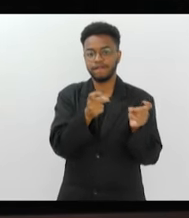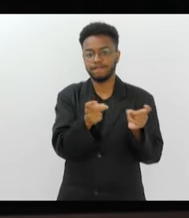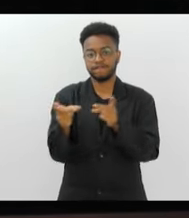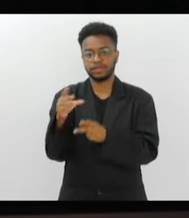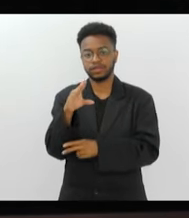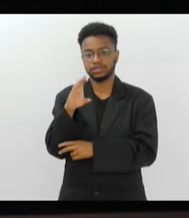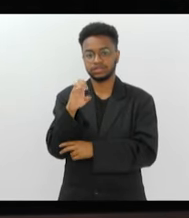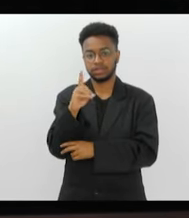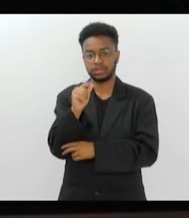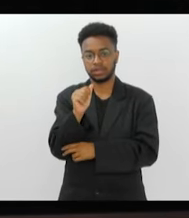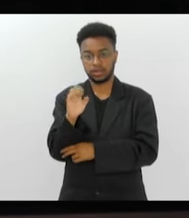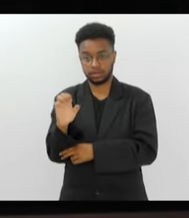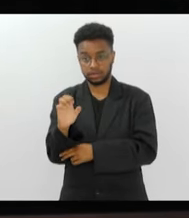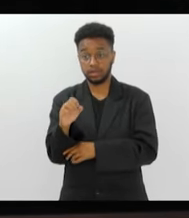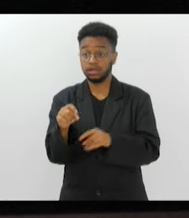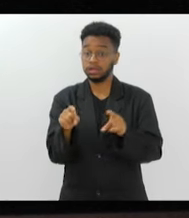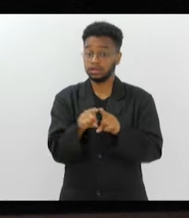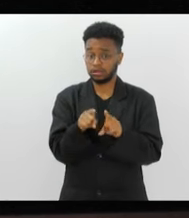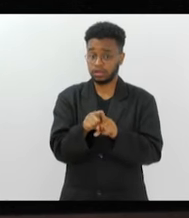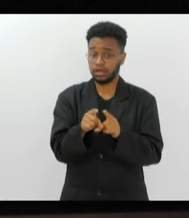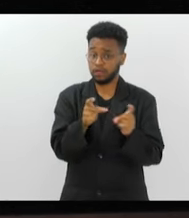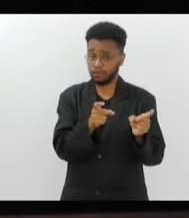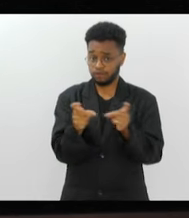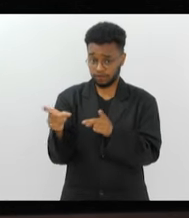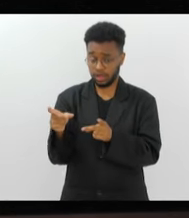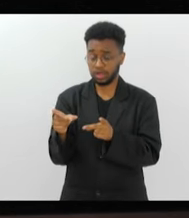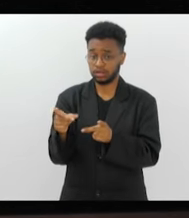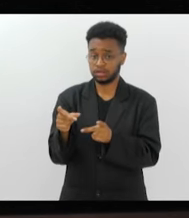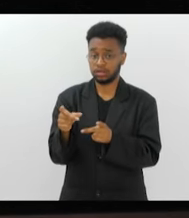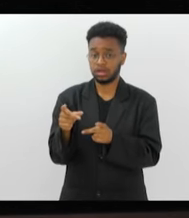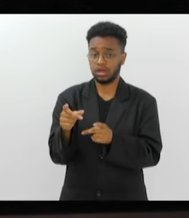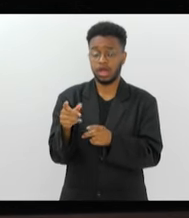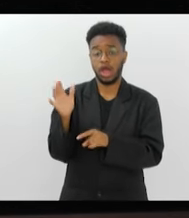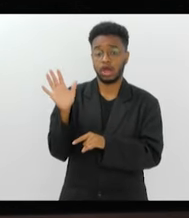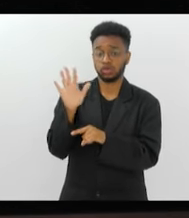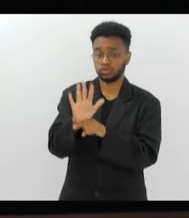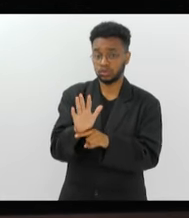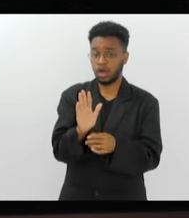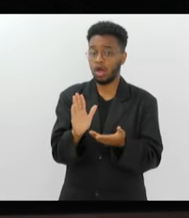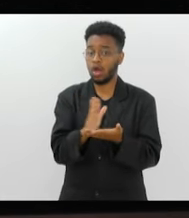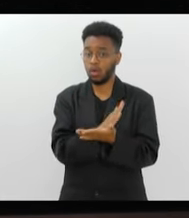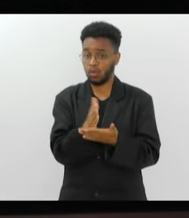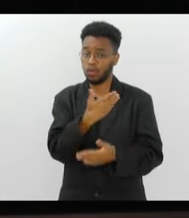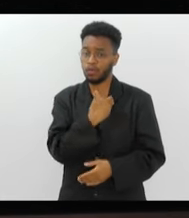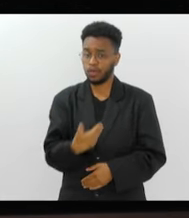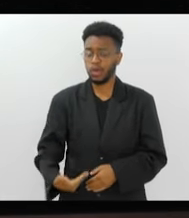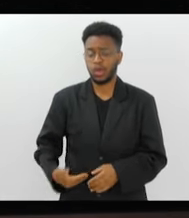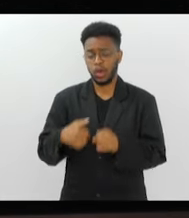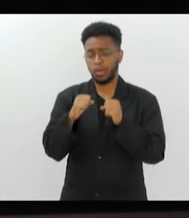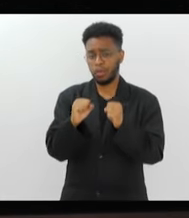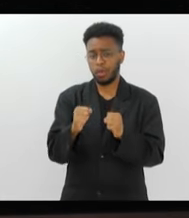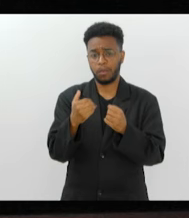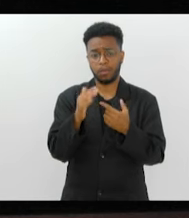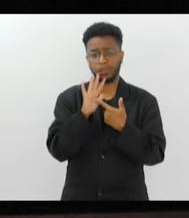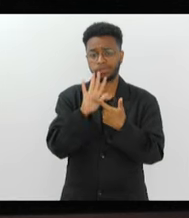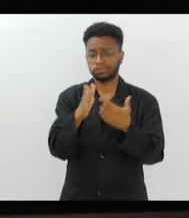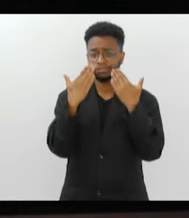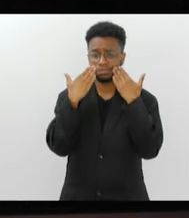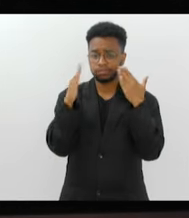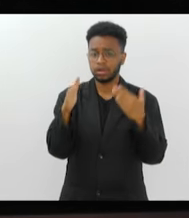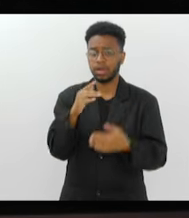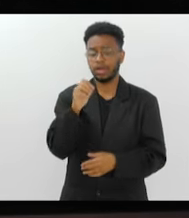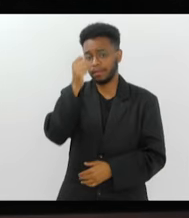A venda da SEDAI, inclusive, serviu para que alguns governos, e aí eu posso dizer abertamente a Prefeitura de São Gonçalo,